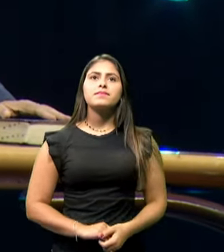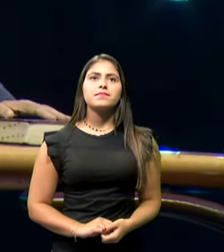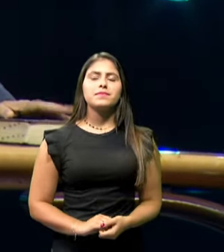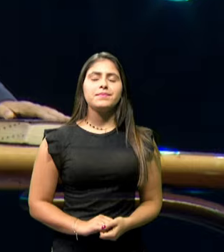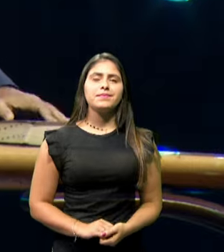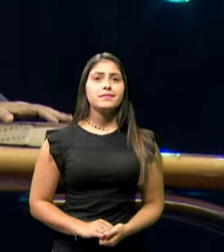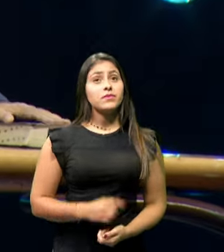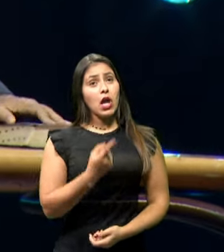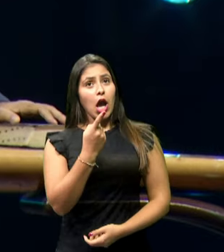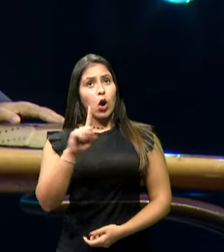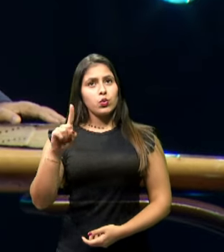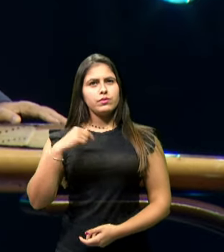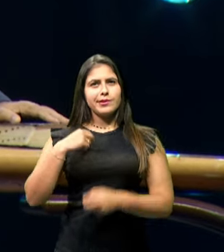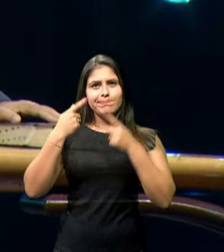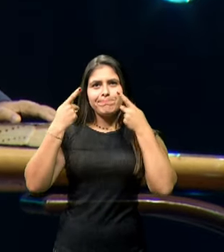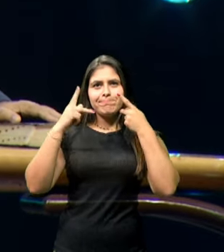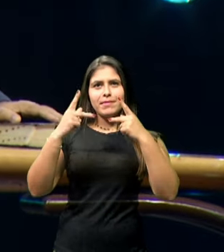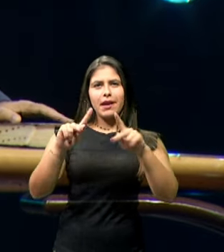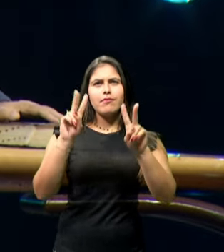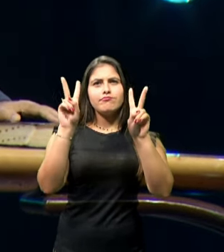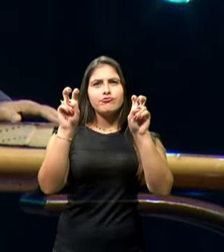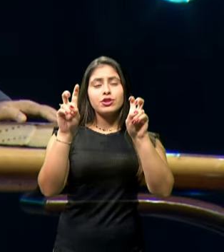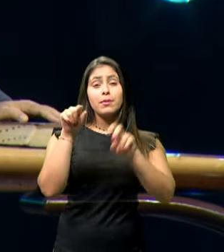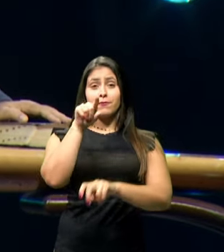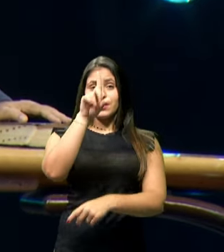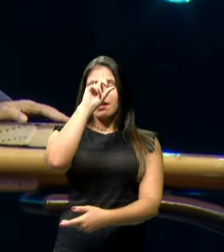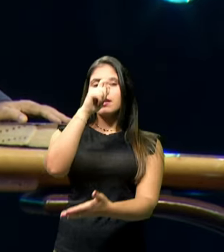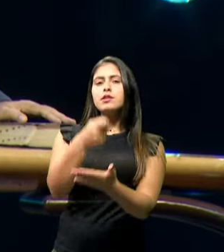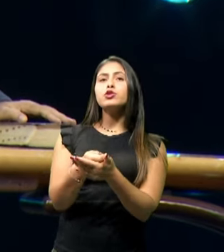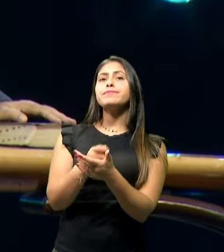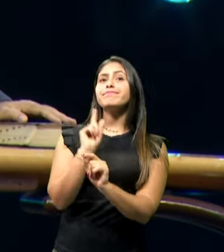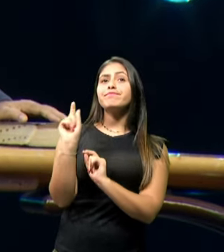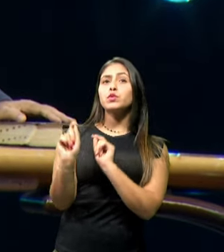A última coisa que eu vou falar aqui, para você decidir,